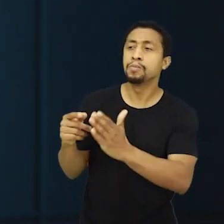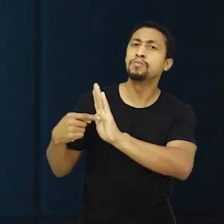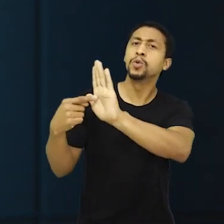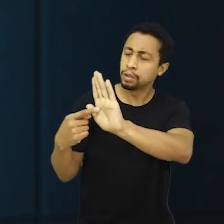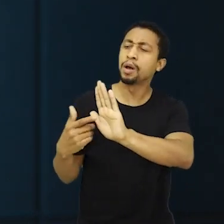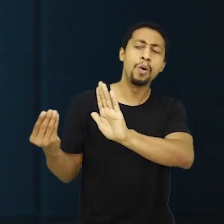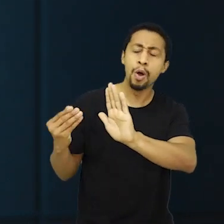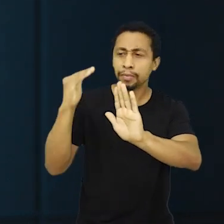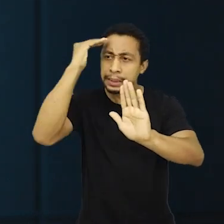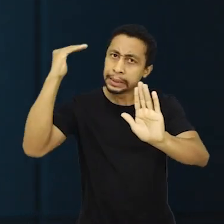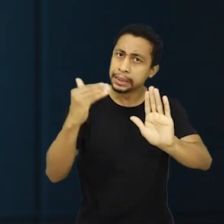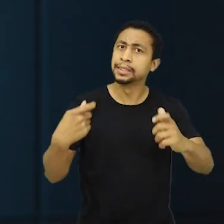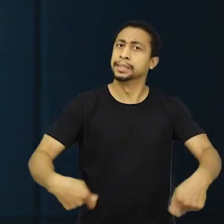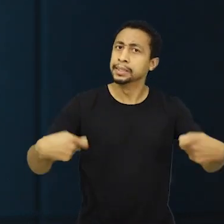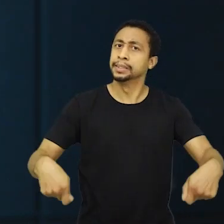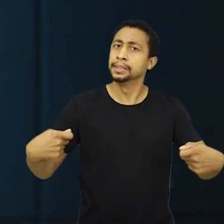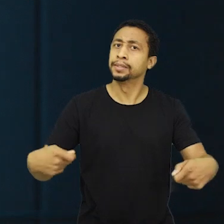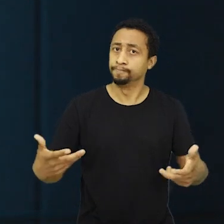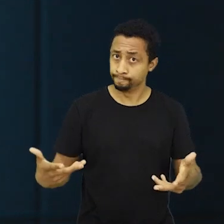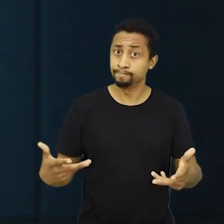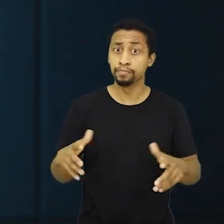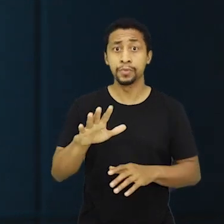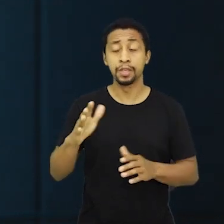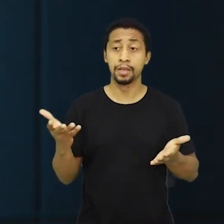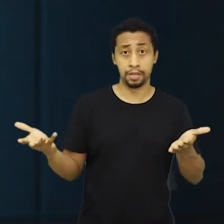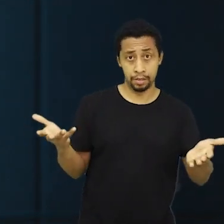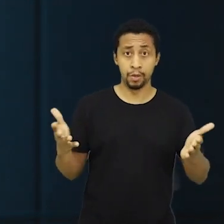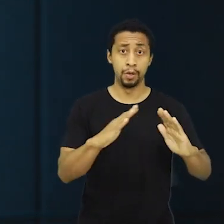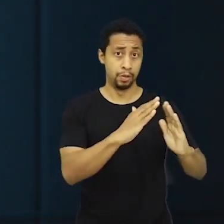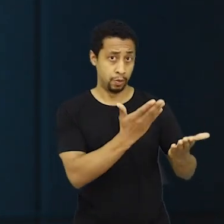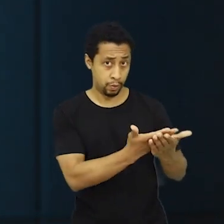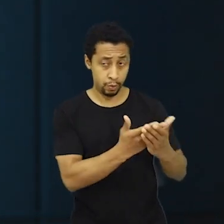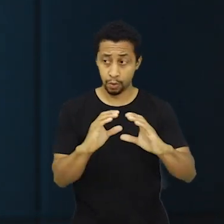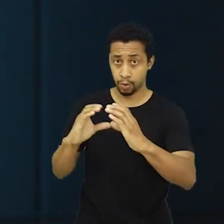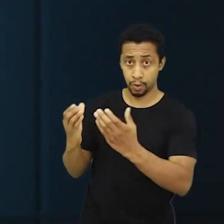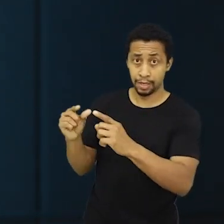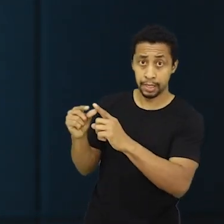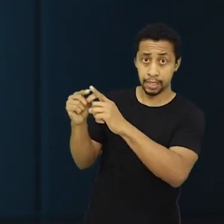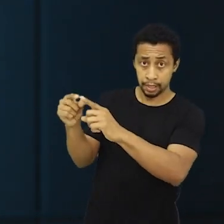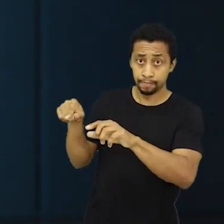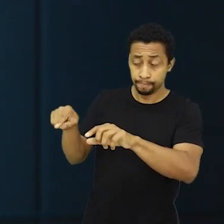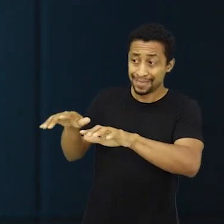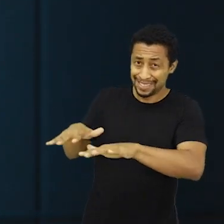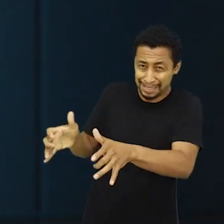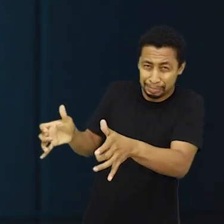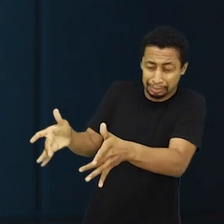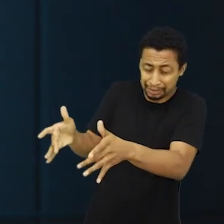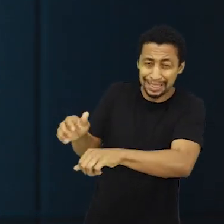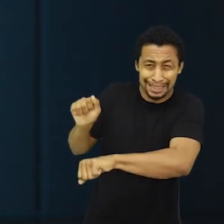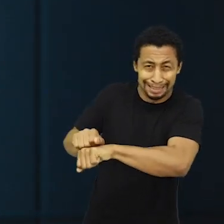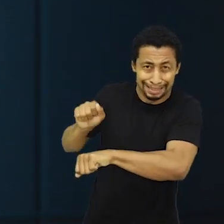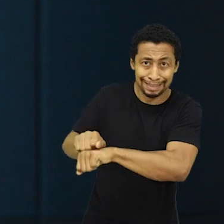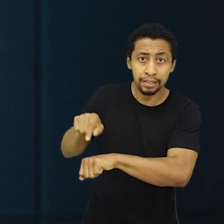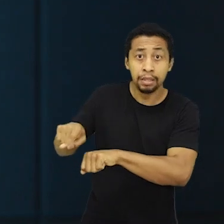aí o tema desse conflito existente entre as escolas e as comunidades periféricas e vulneráveis, ele continua latente